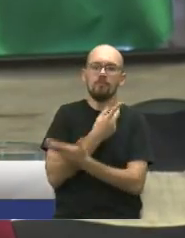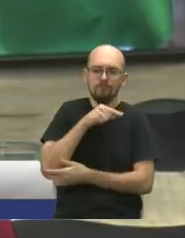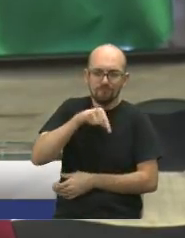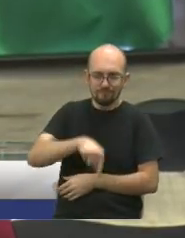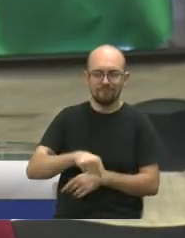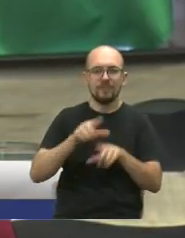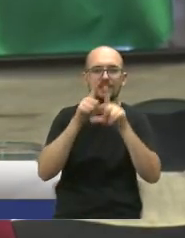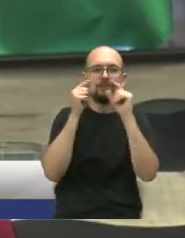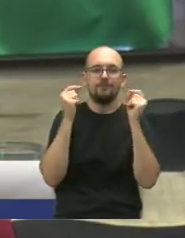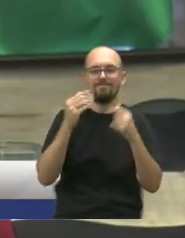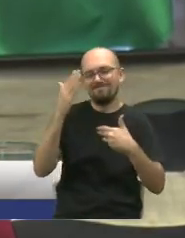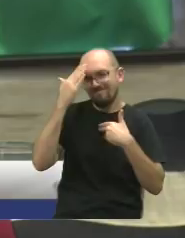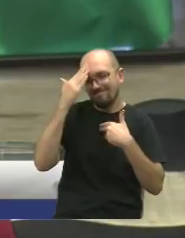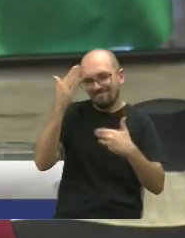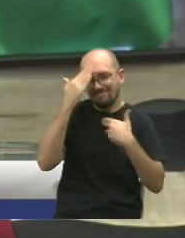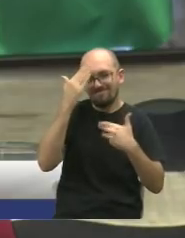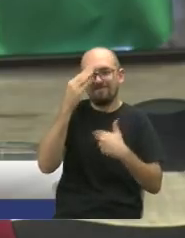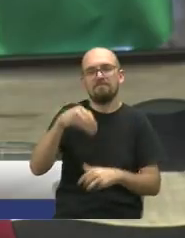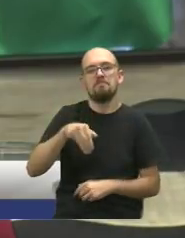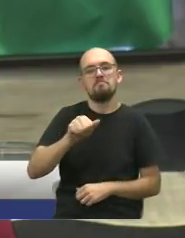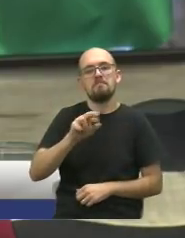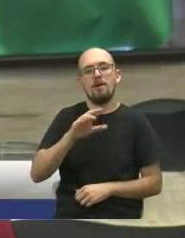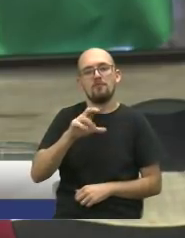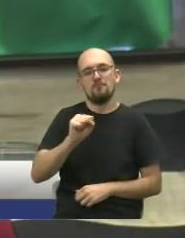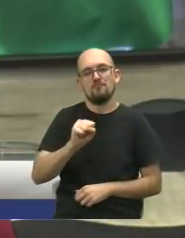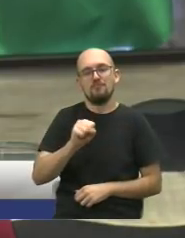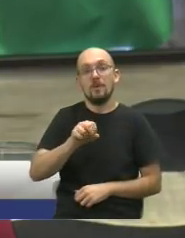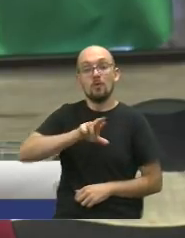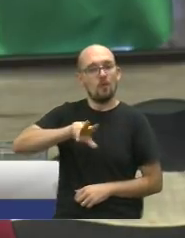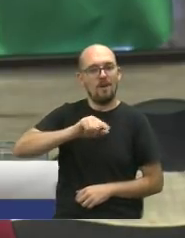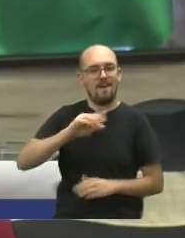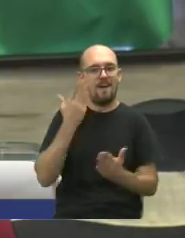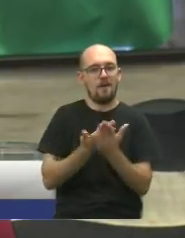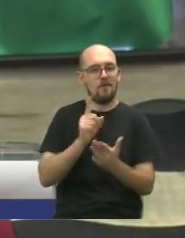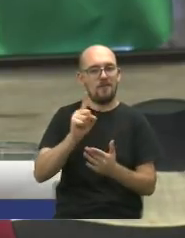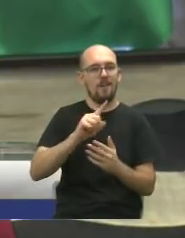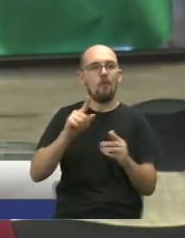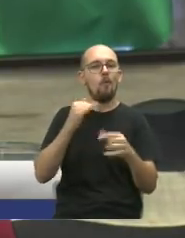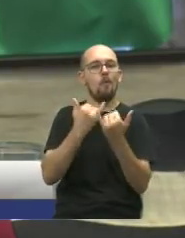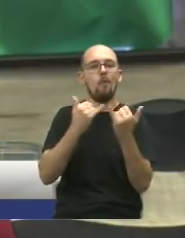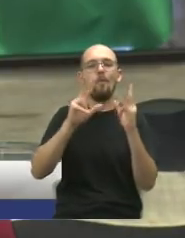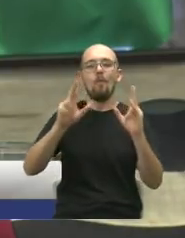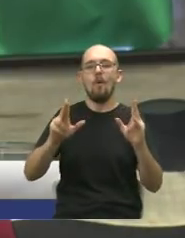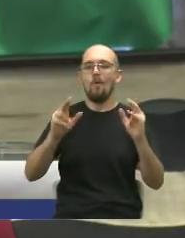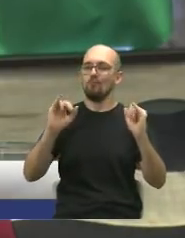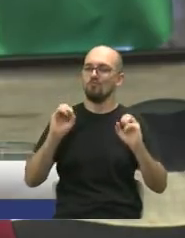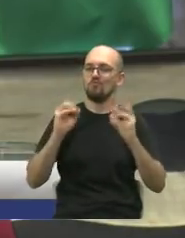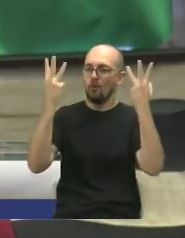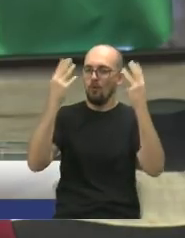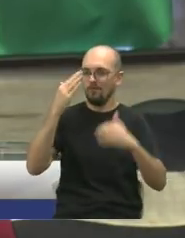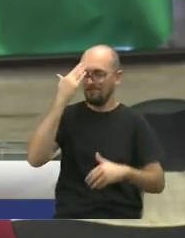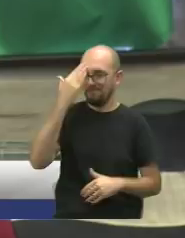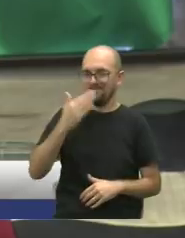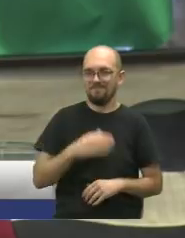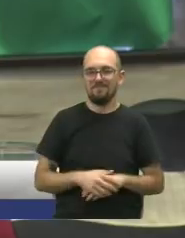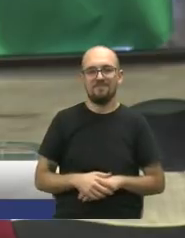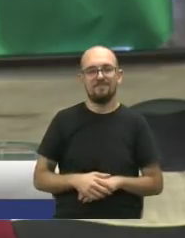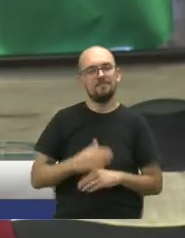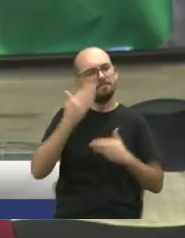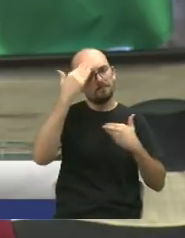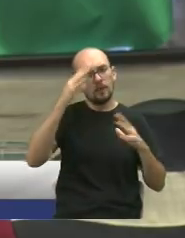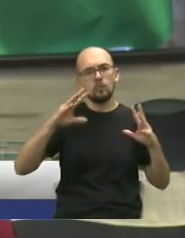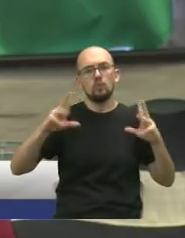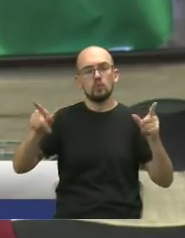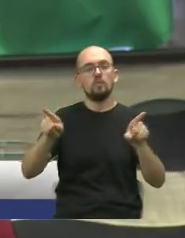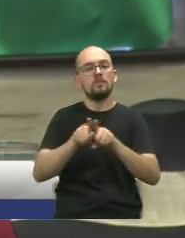Então, muito obrigado, Marcos, não será uma aula, será um show que a gente vai presenciar aqui, com certeza. Muito obrigado a todos